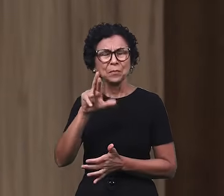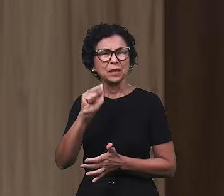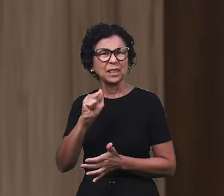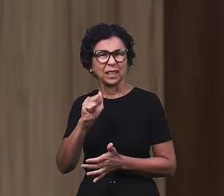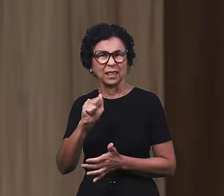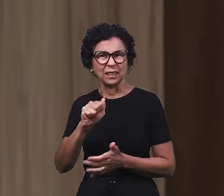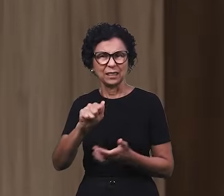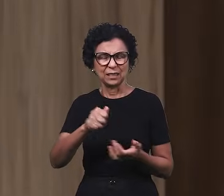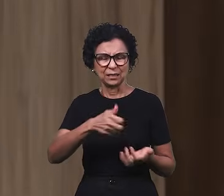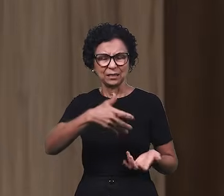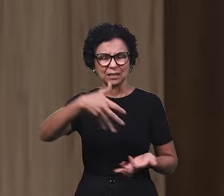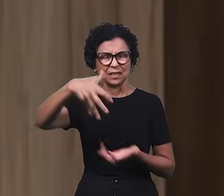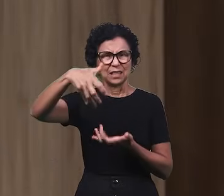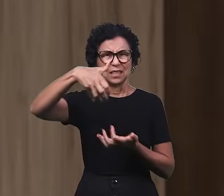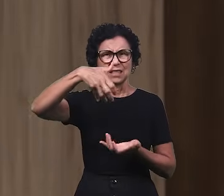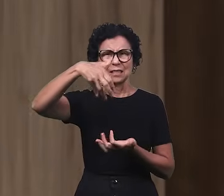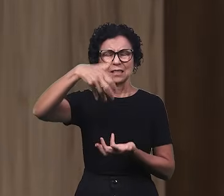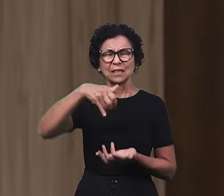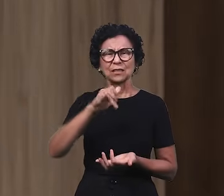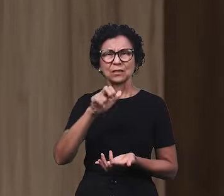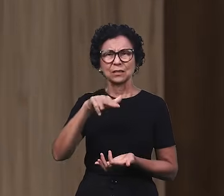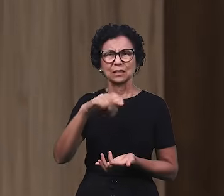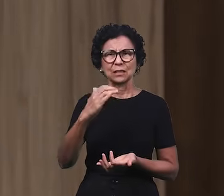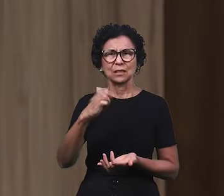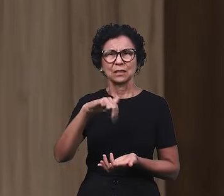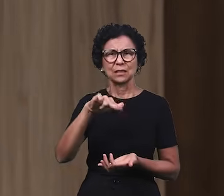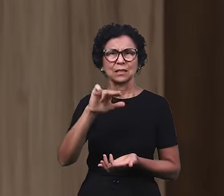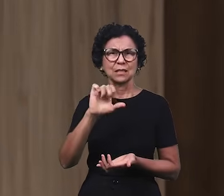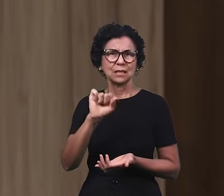mirra? Incenso e mirra,